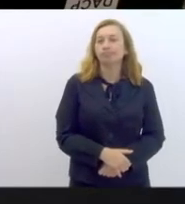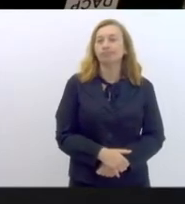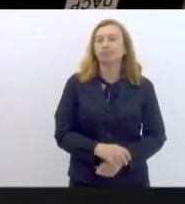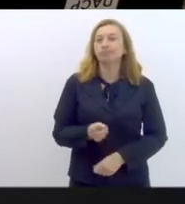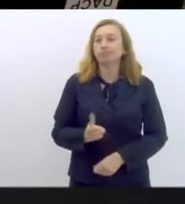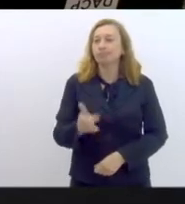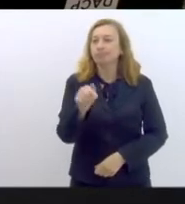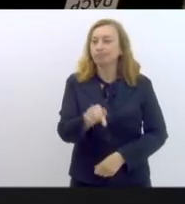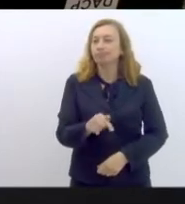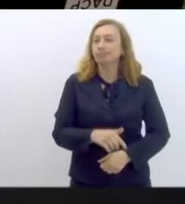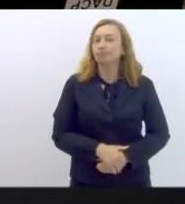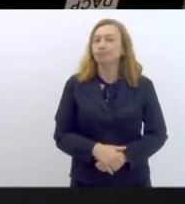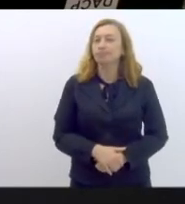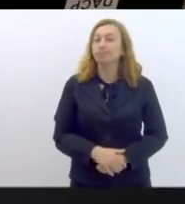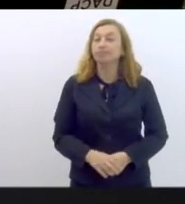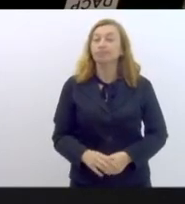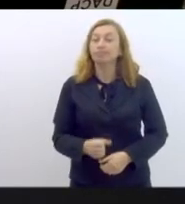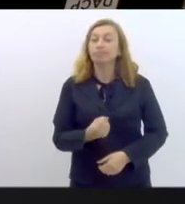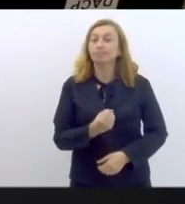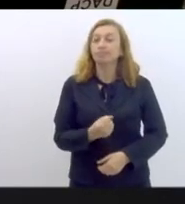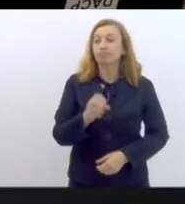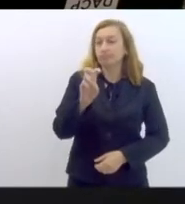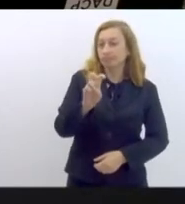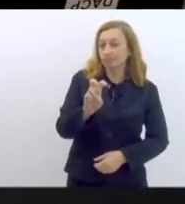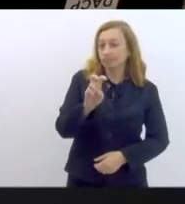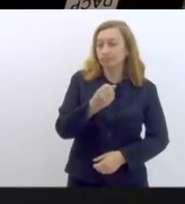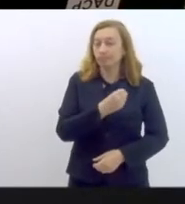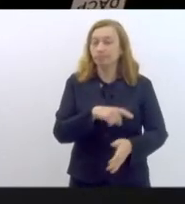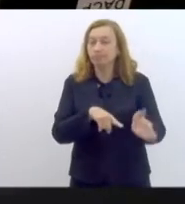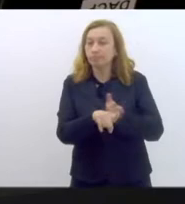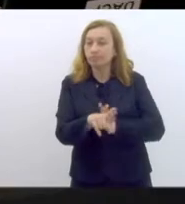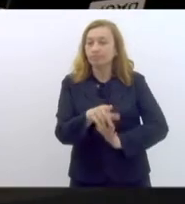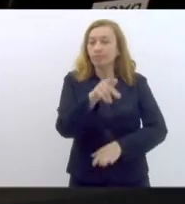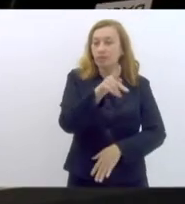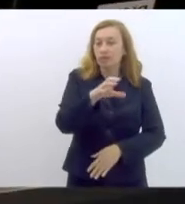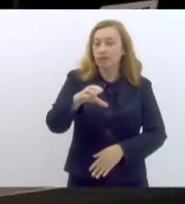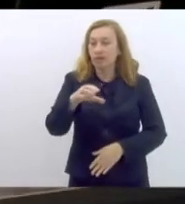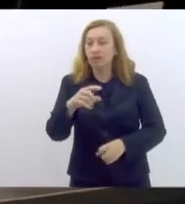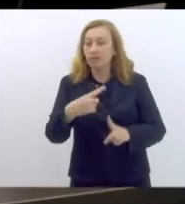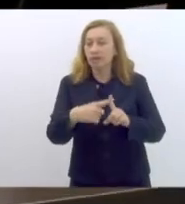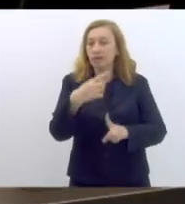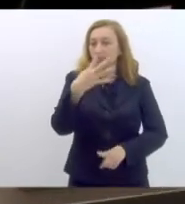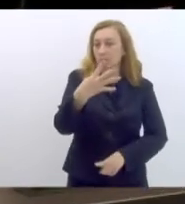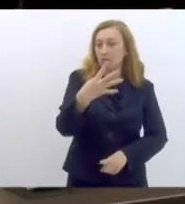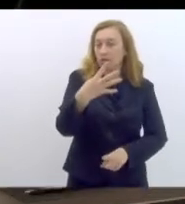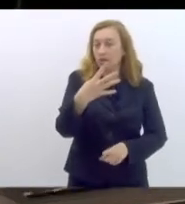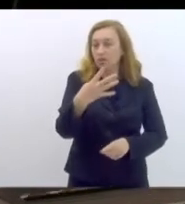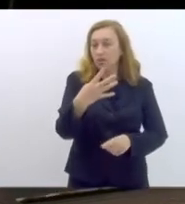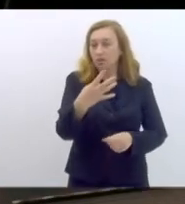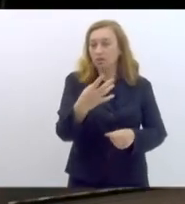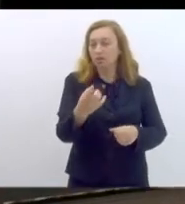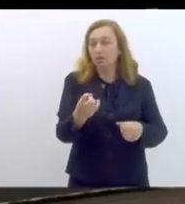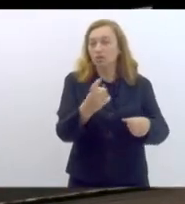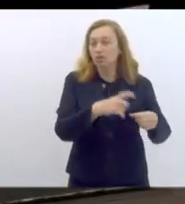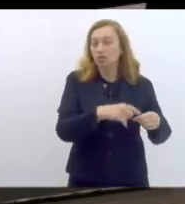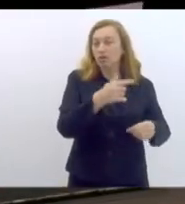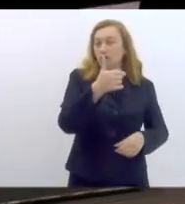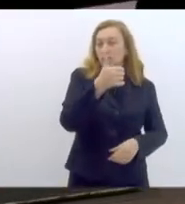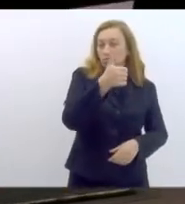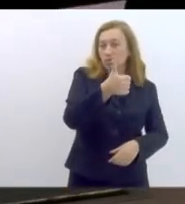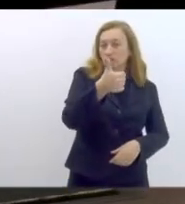seguindo aqui, a gente passa para a questão 5. A 5 pergunta, caso o IPCA mais 4 retroaja de 2013